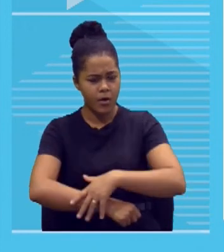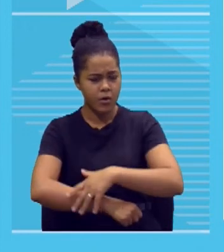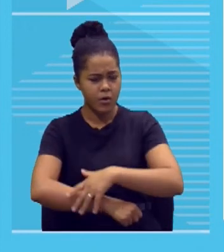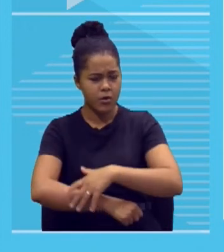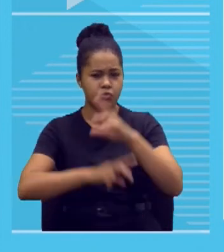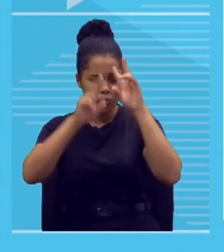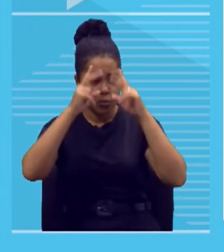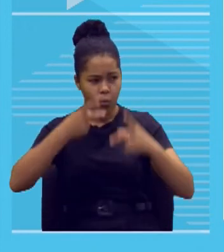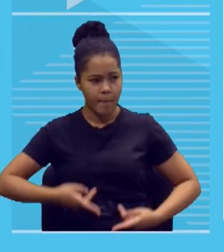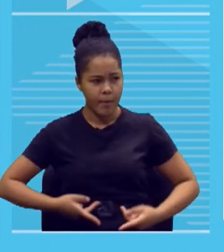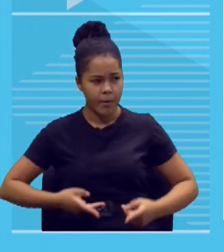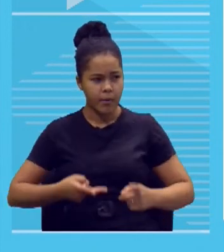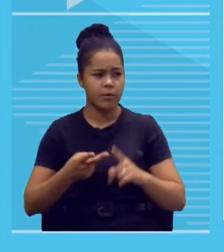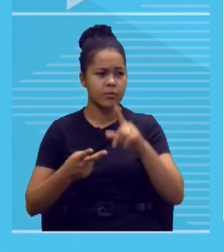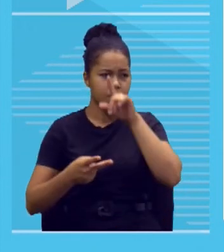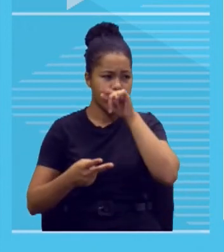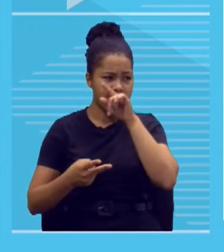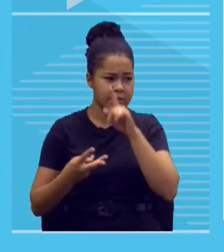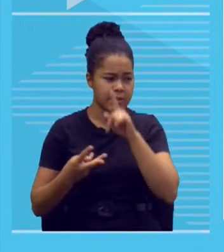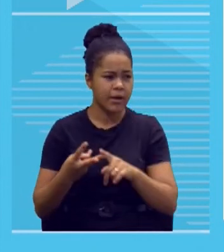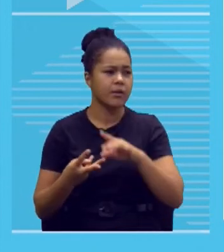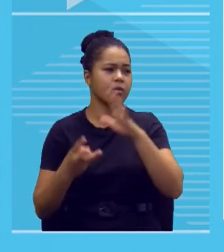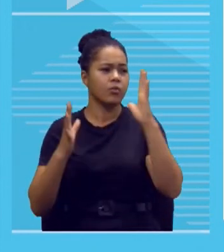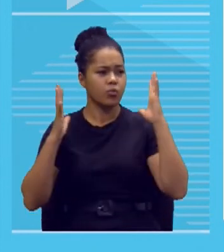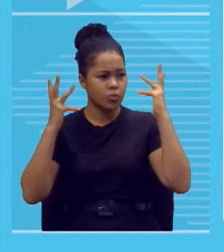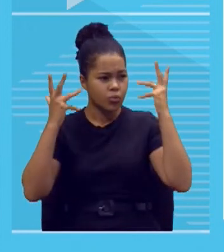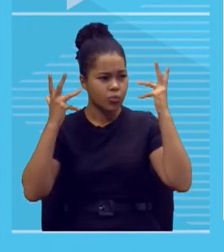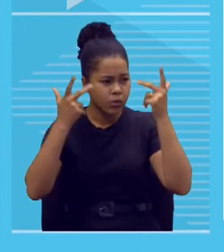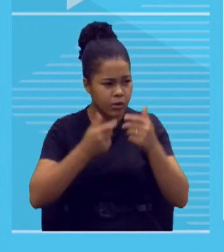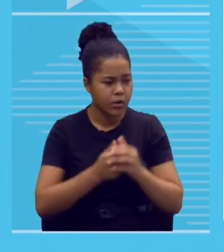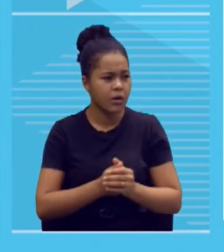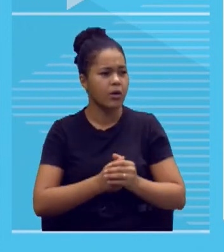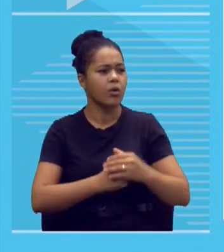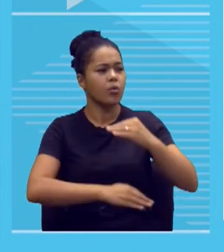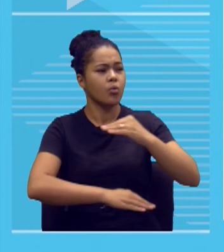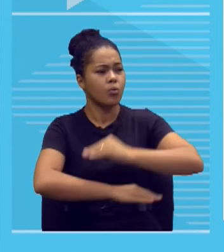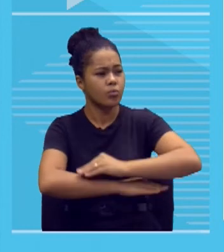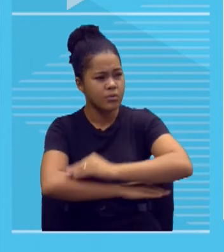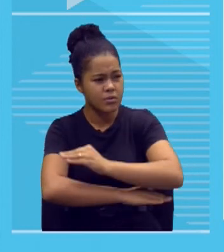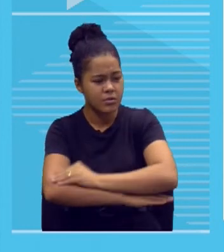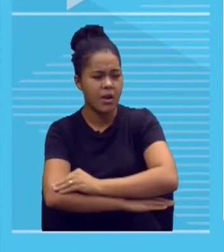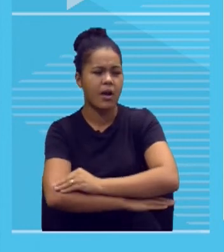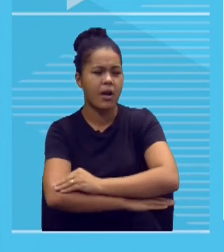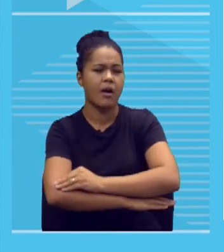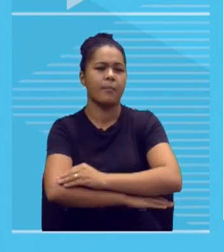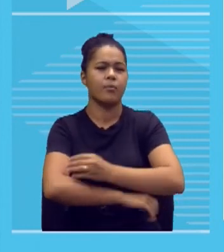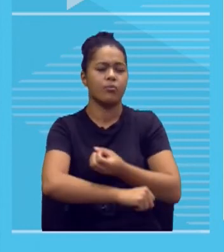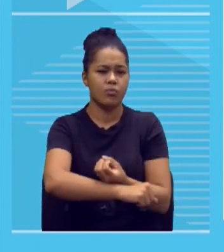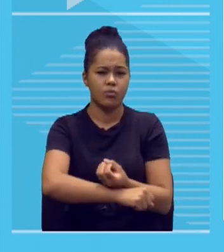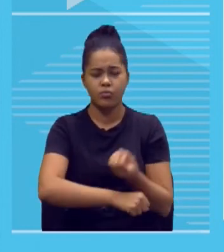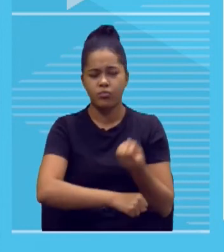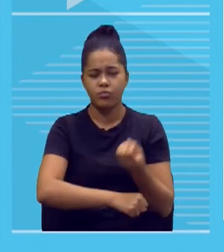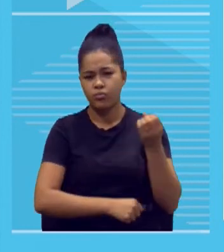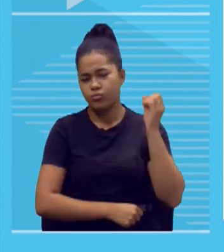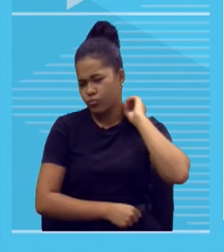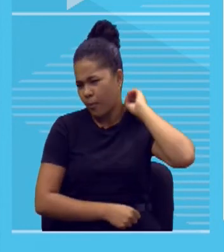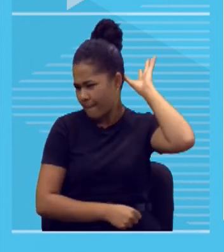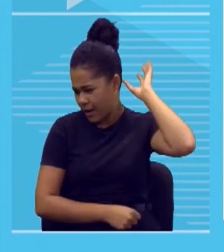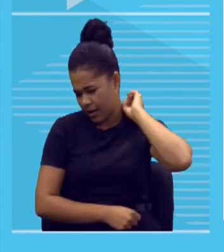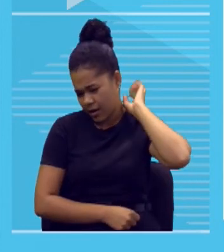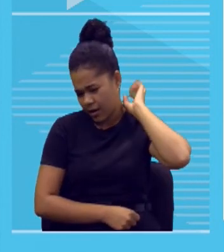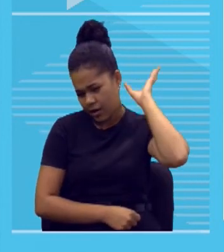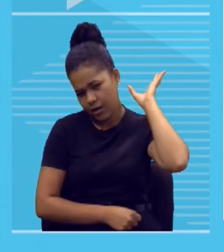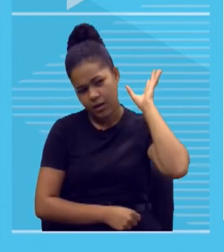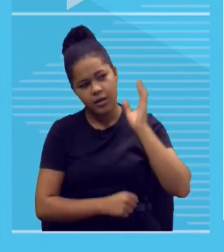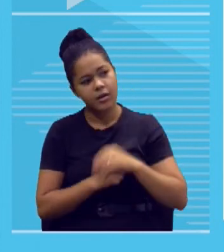a nadar mapa dianteira de um sapo EA nadadeira de uma baleia tudo isso que